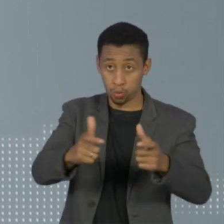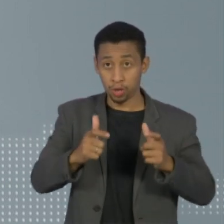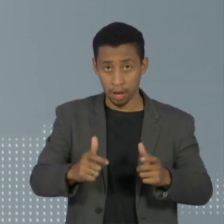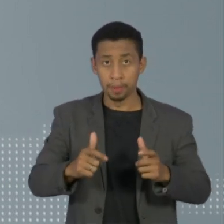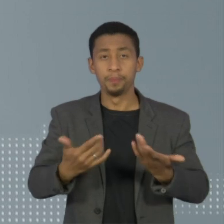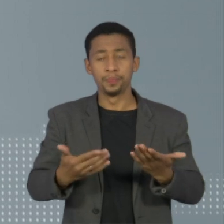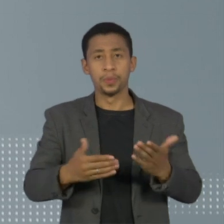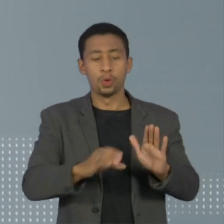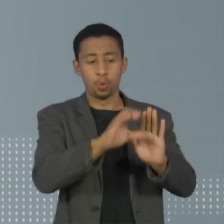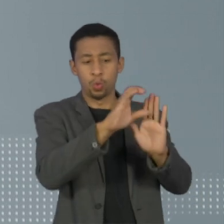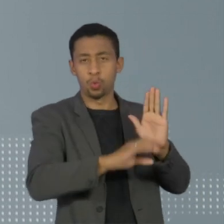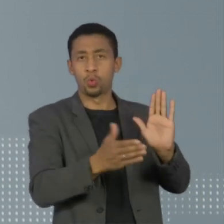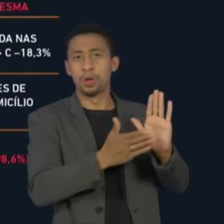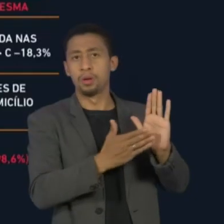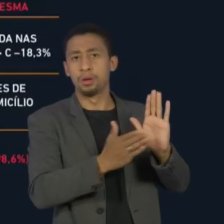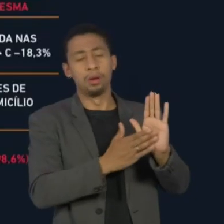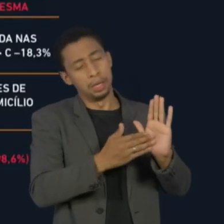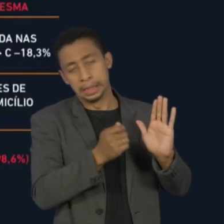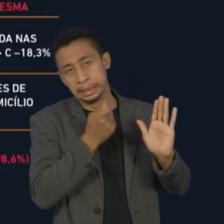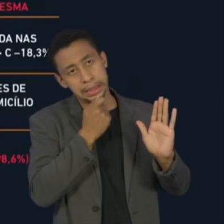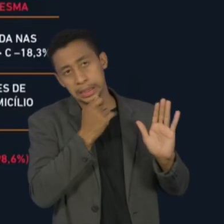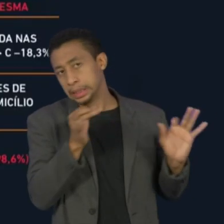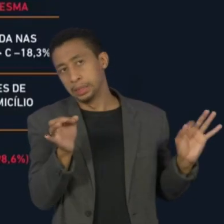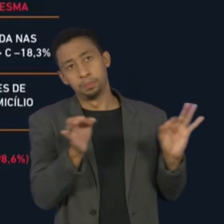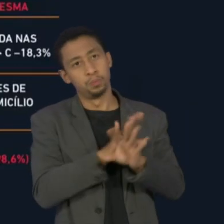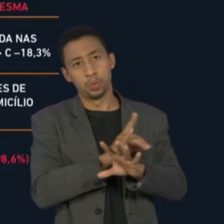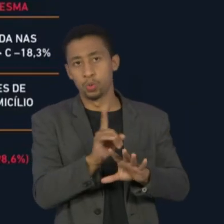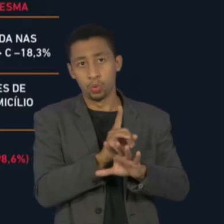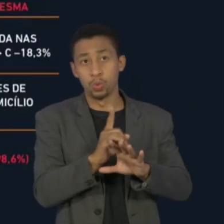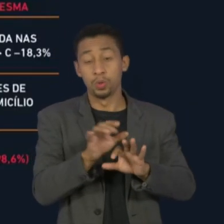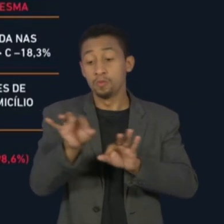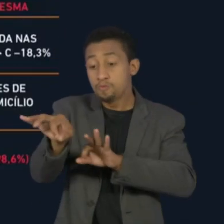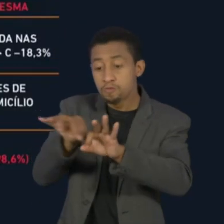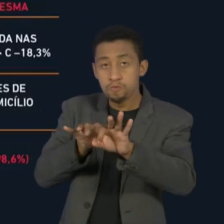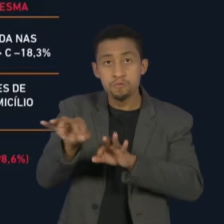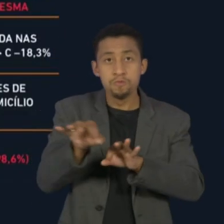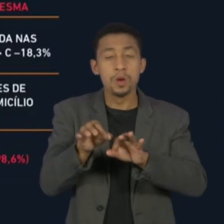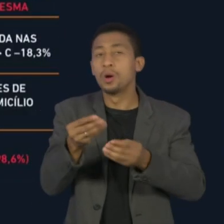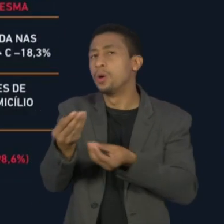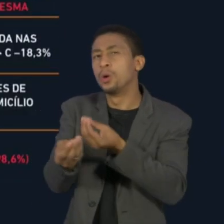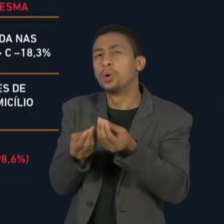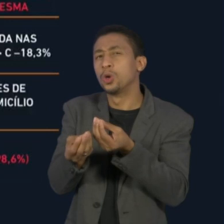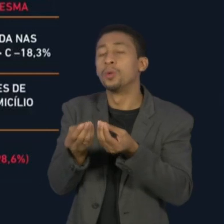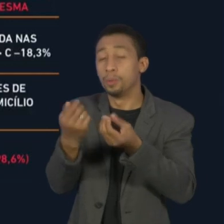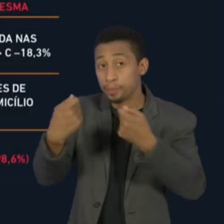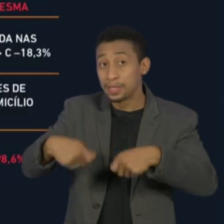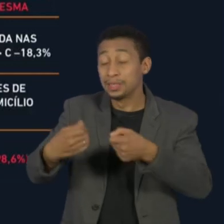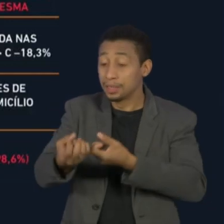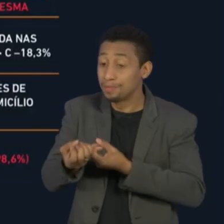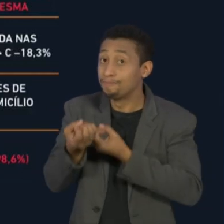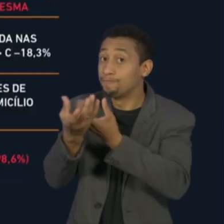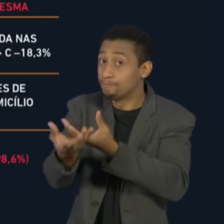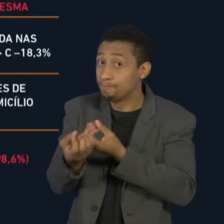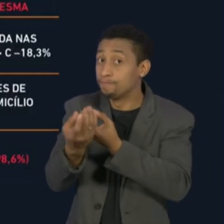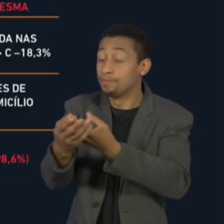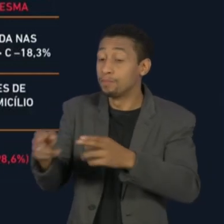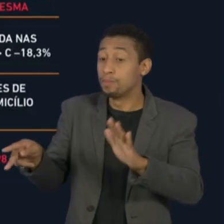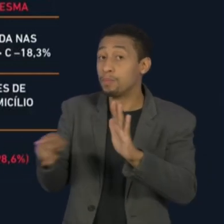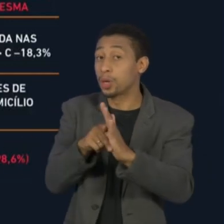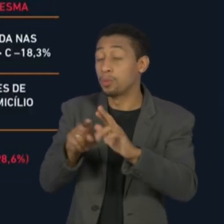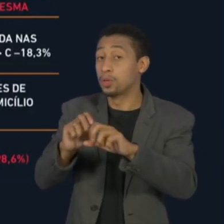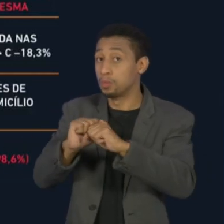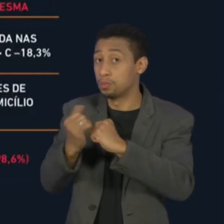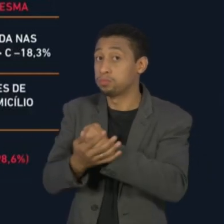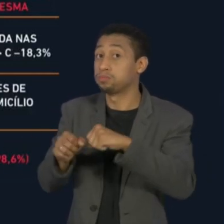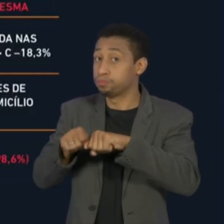para estes alunos ainda não foi definida todo o planejamento se baseia nos dados da curva de 19 na cidade de São Paulo incluindo